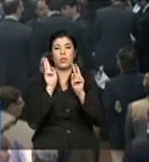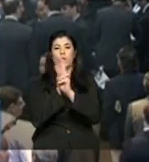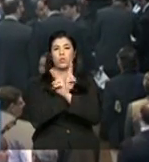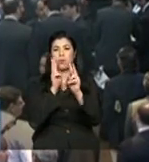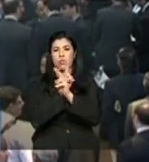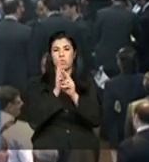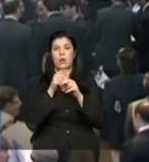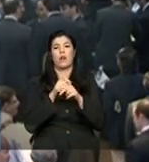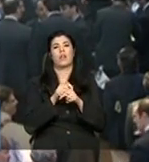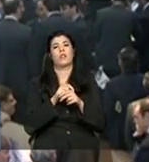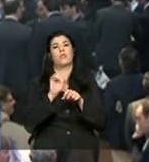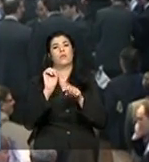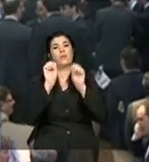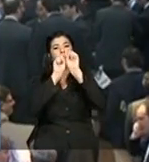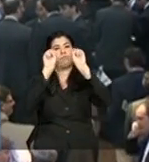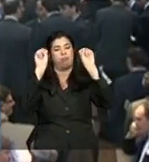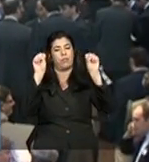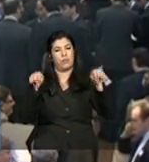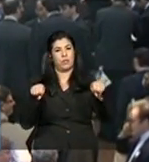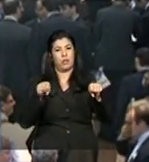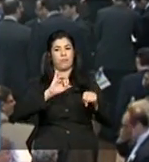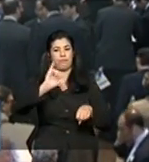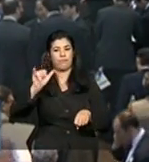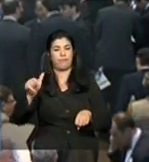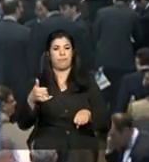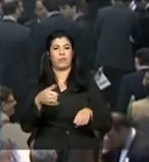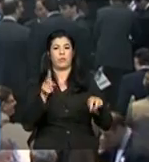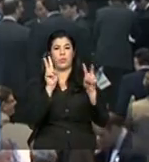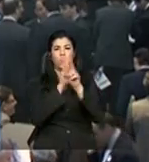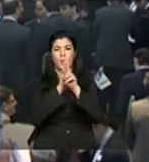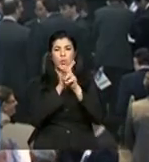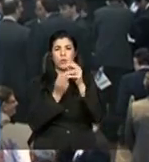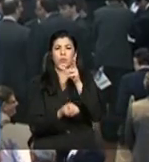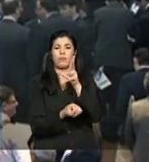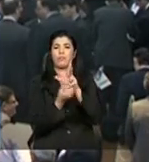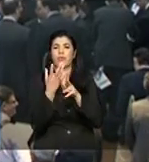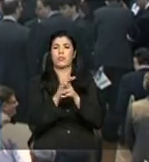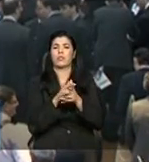o sistema que utiliza vento para geração de energia elétrica, e